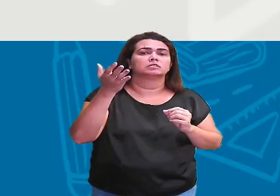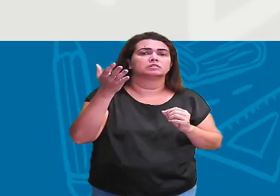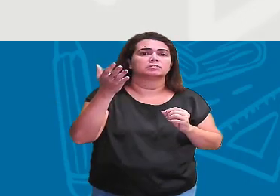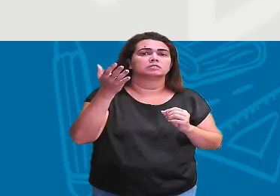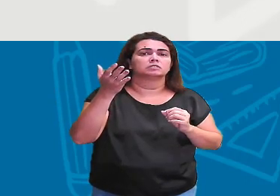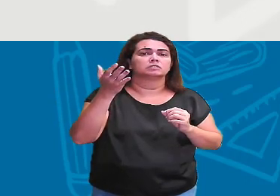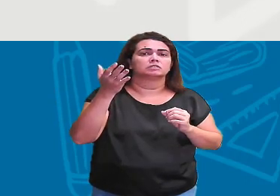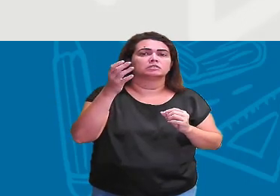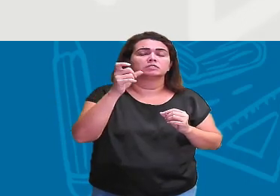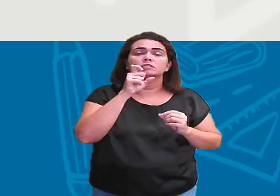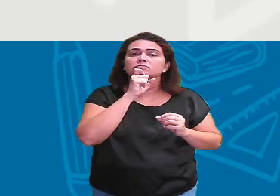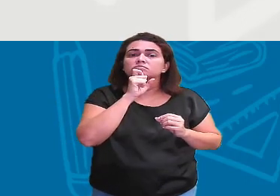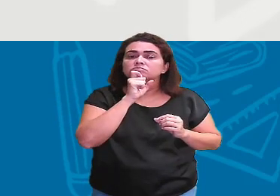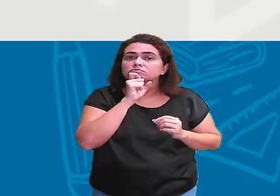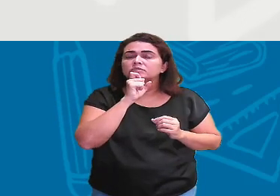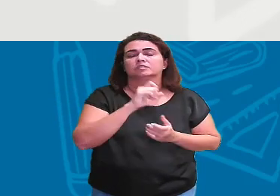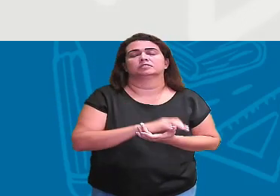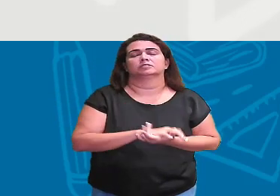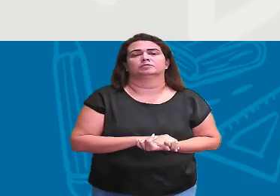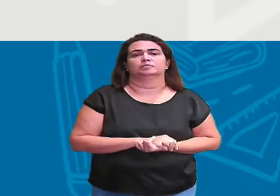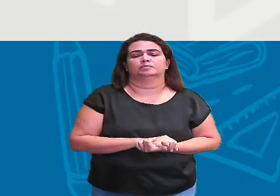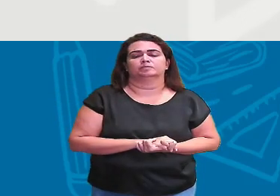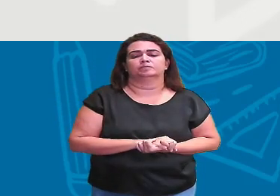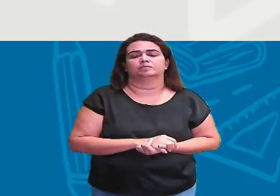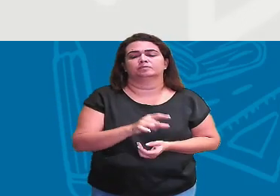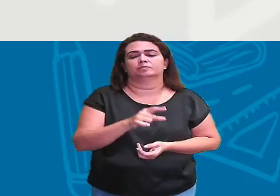Então, é essa referência que a gente usa para